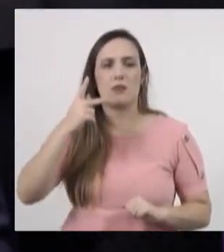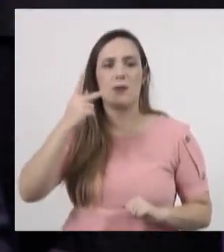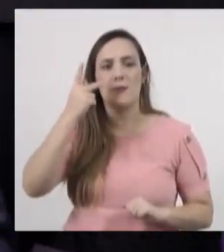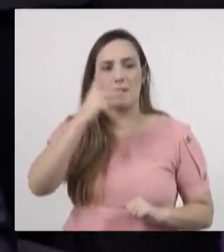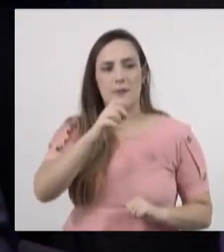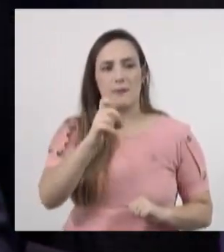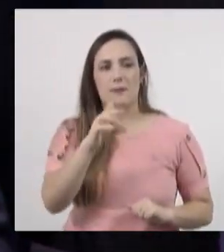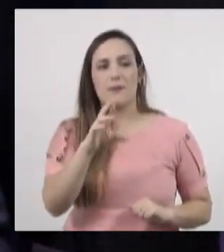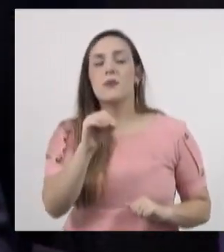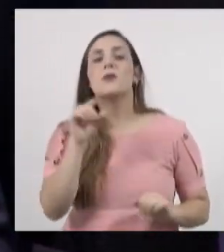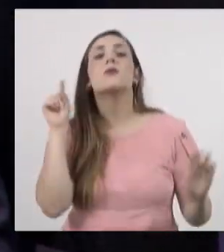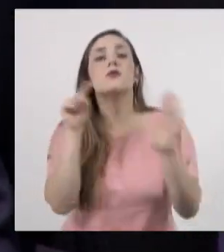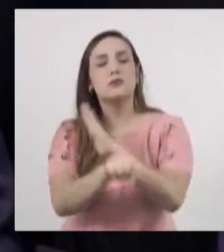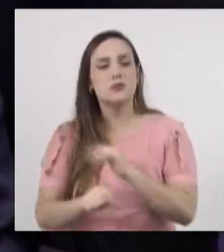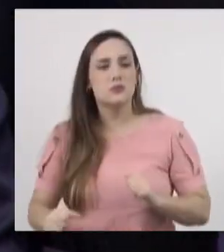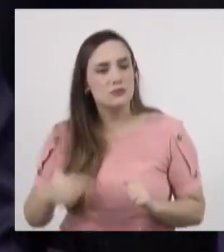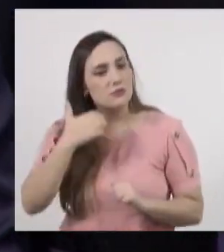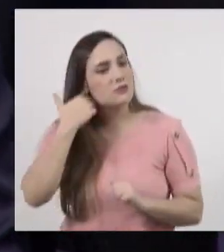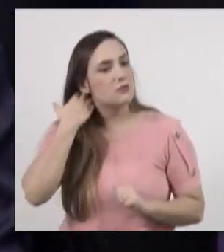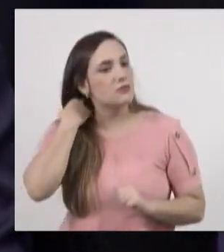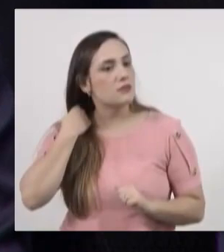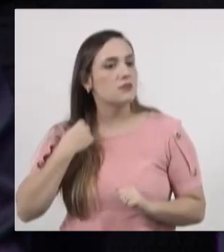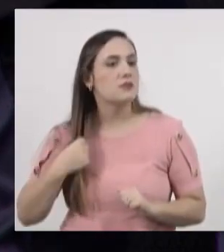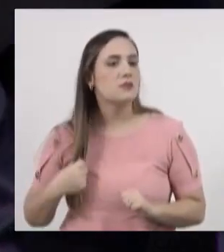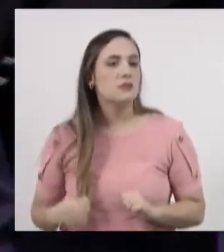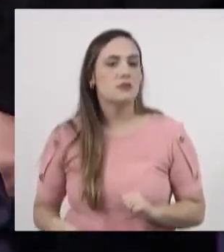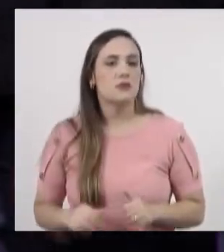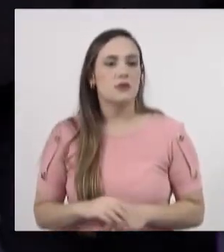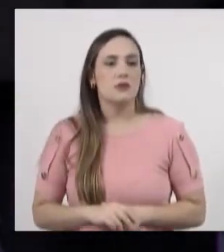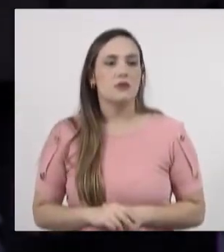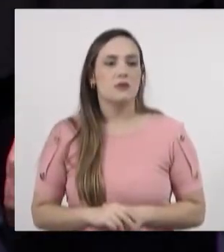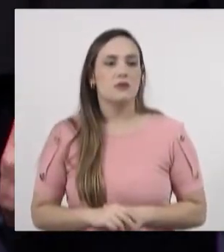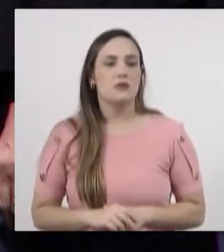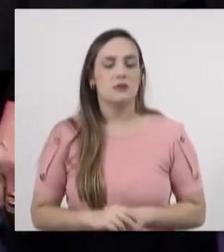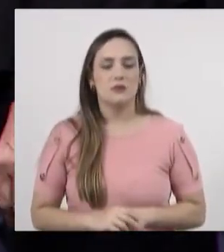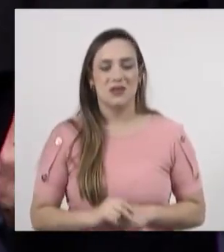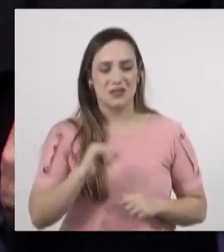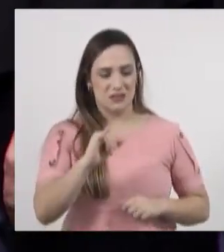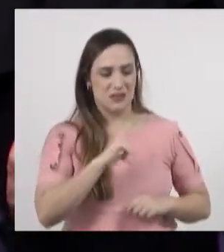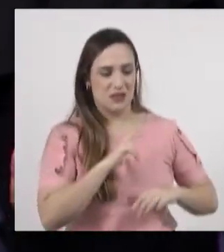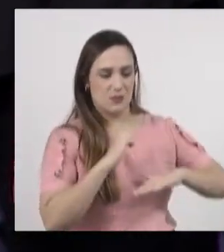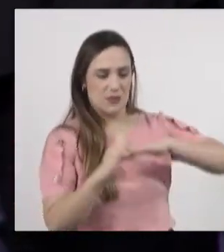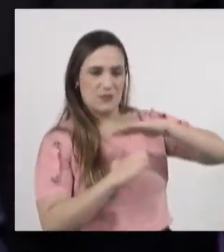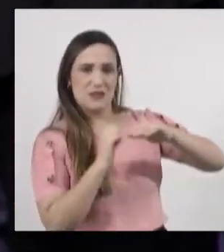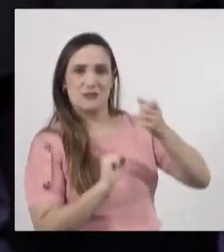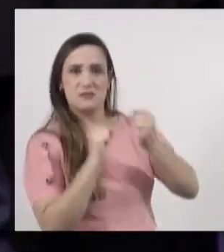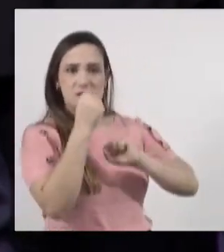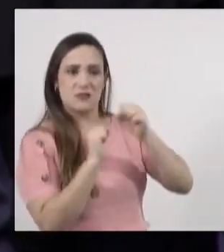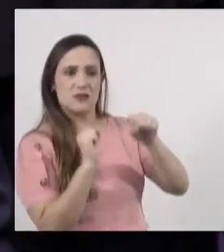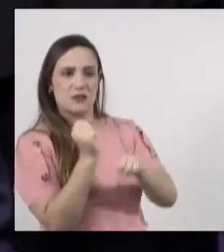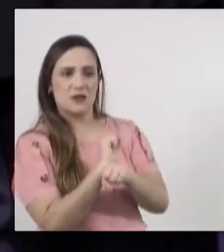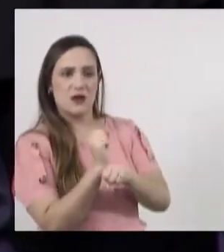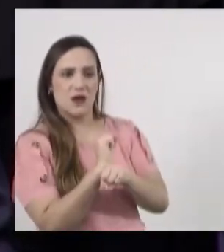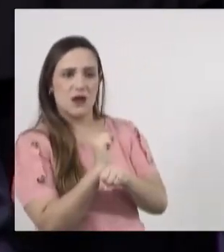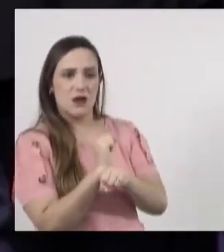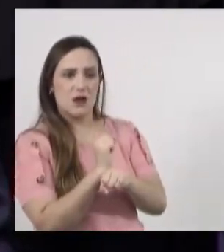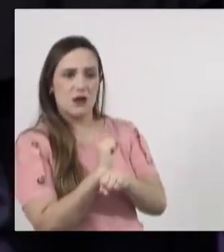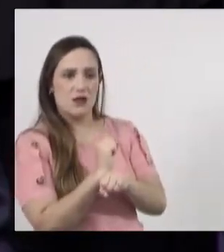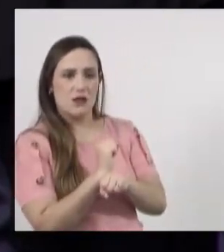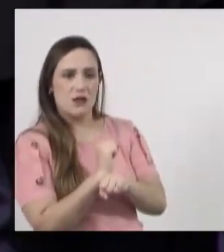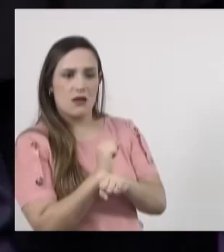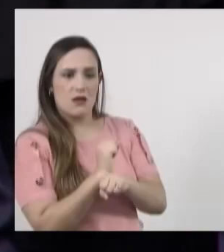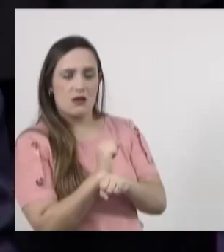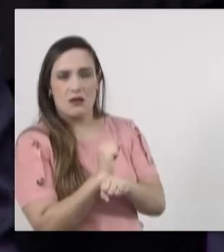de desenvolvimento e captação de empreendimentos, nós não temos direito de ter, por exemplo, uma indústria automobilística, ele disse, não, vocês vão ficar com as suas